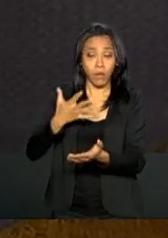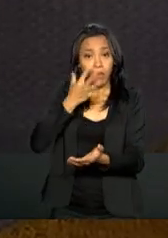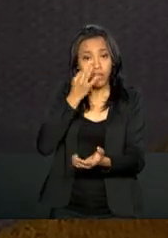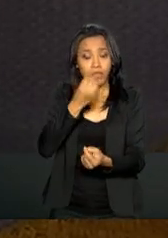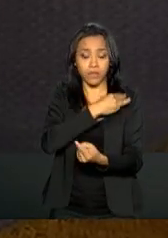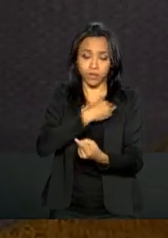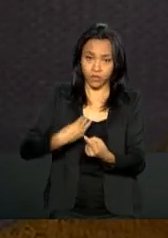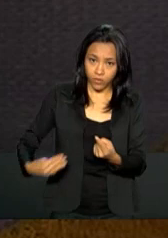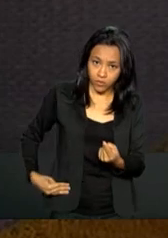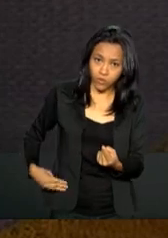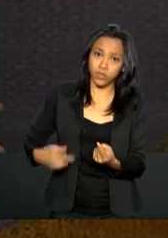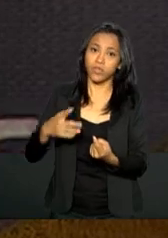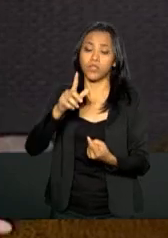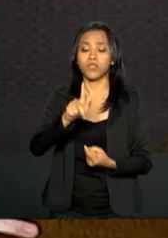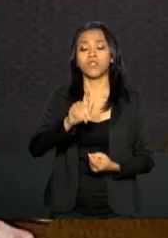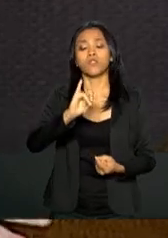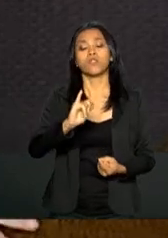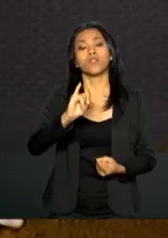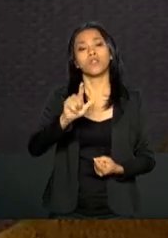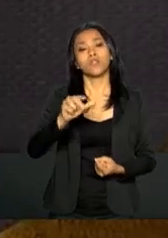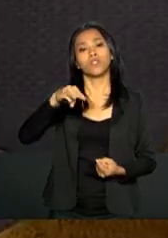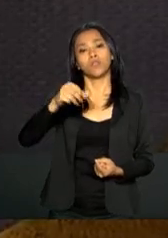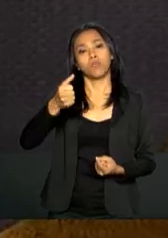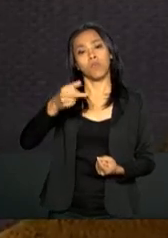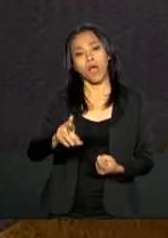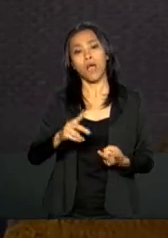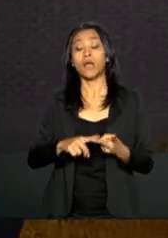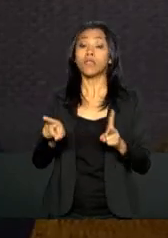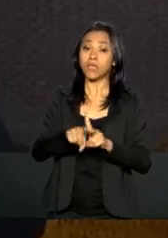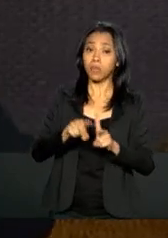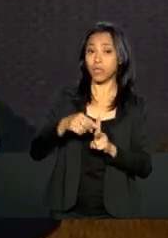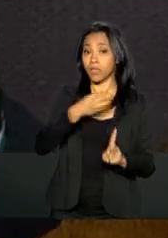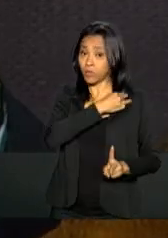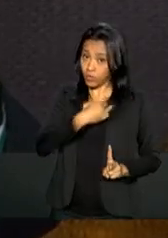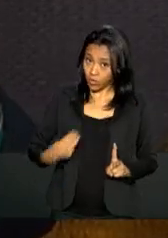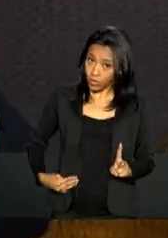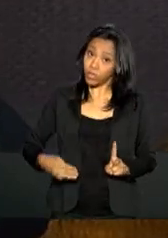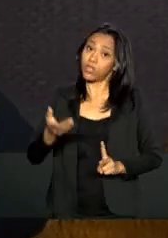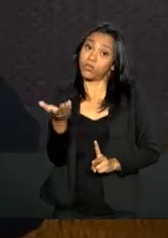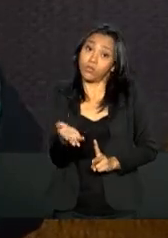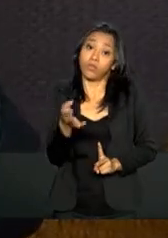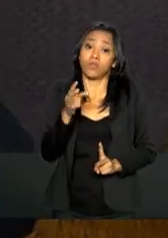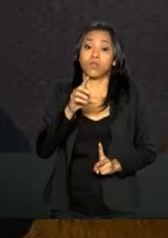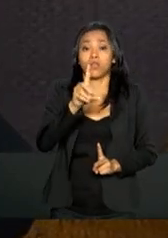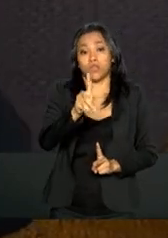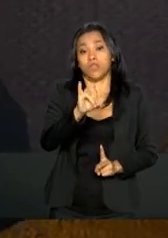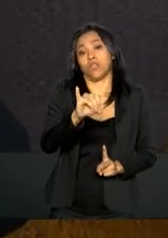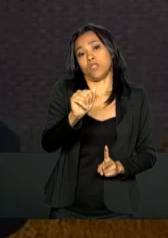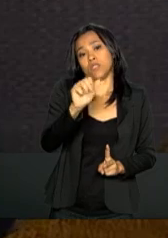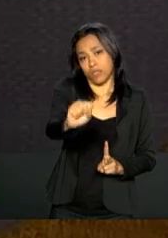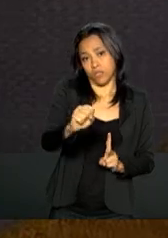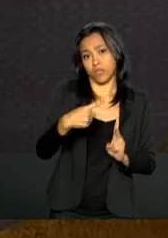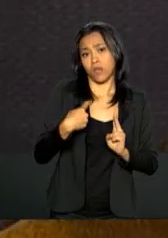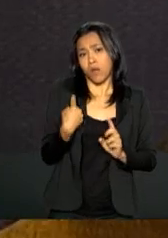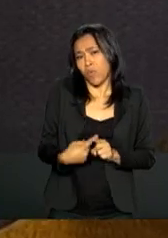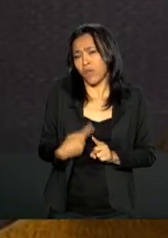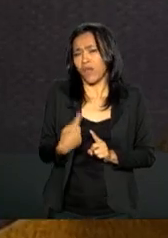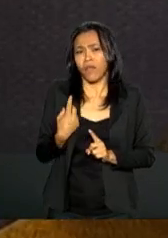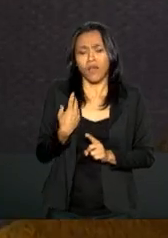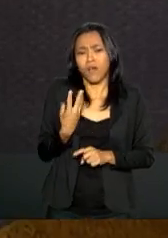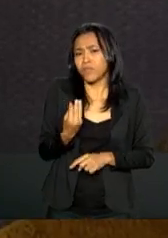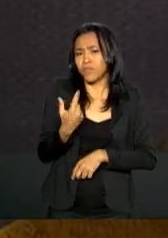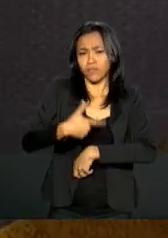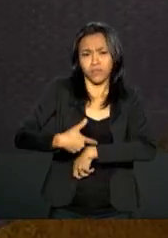ministro sofre a gostar é importante se o rapaz porque nós estamos trabalhando nisso há muito tempo há muito tempo que se